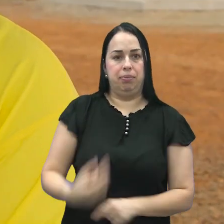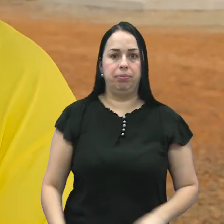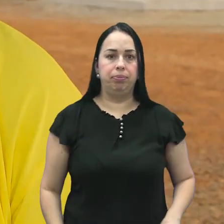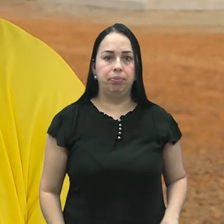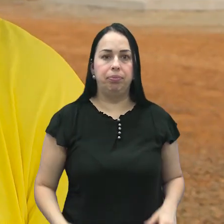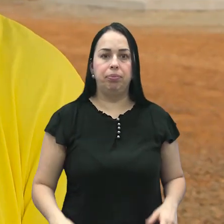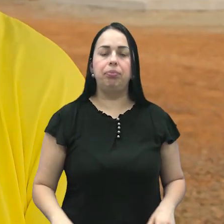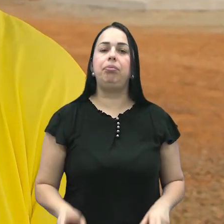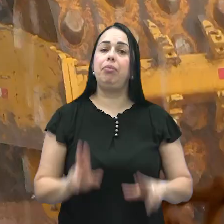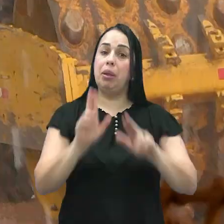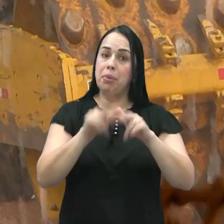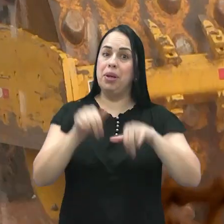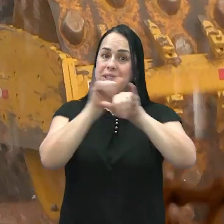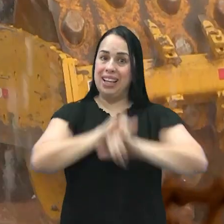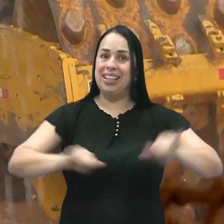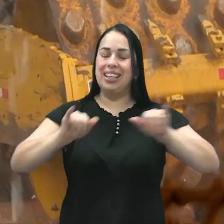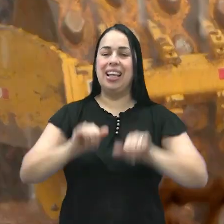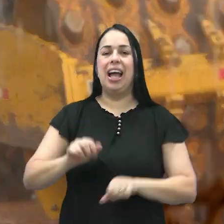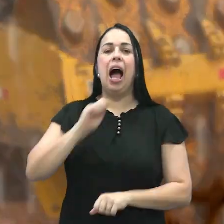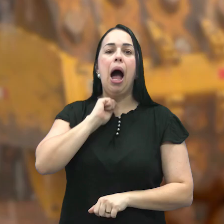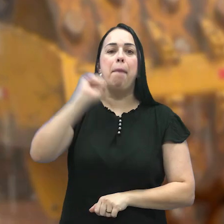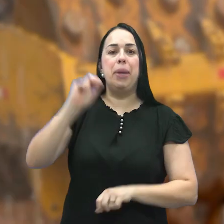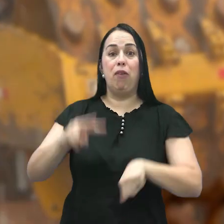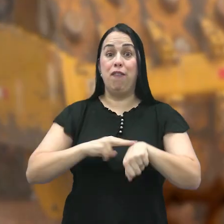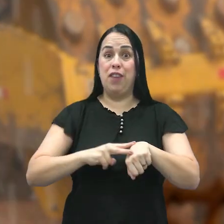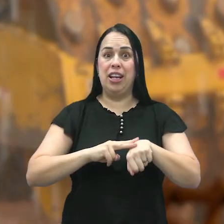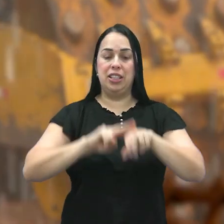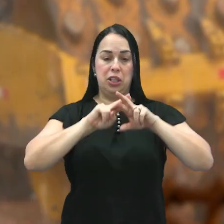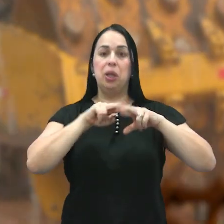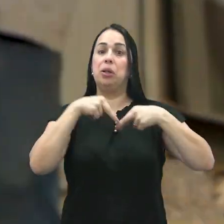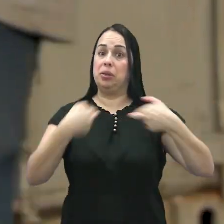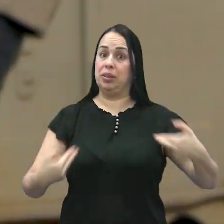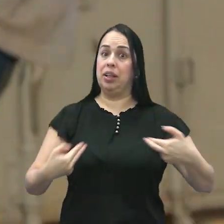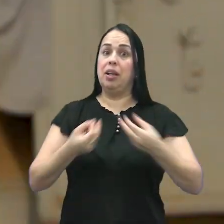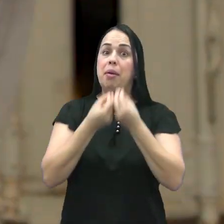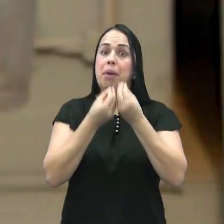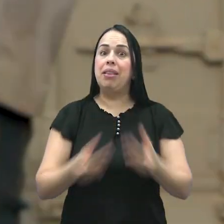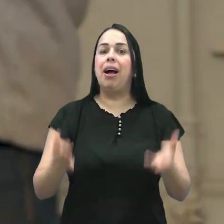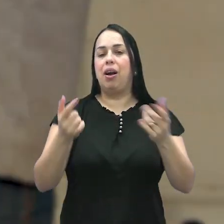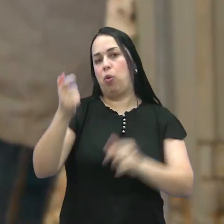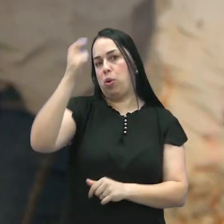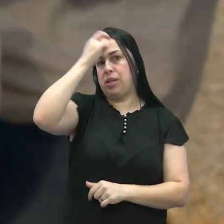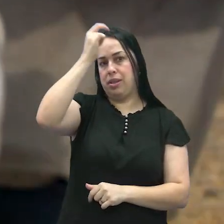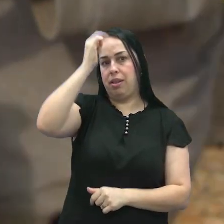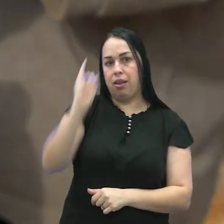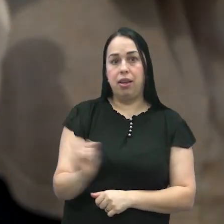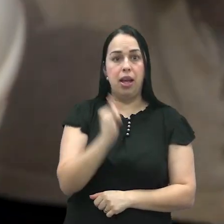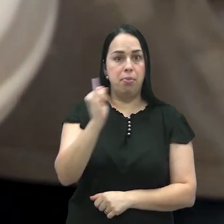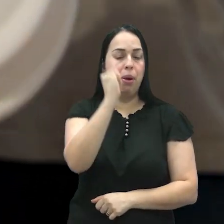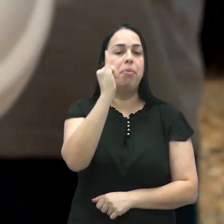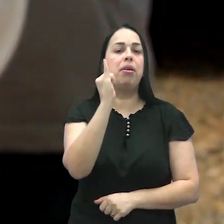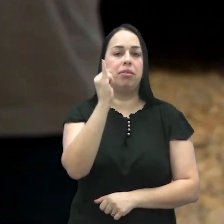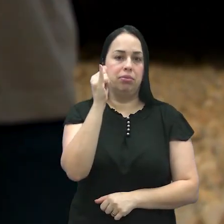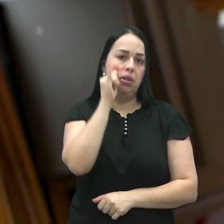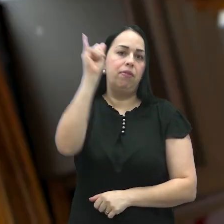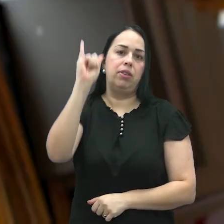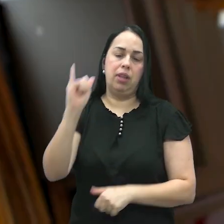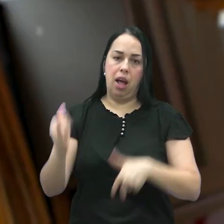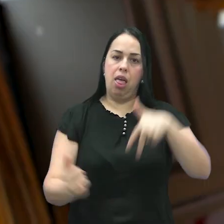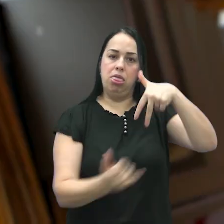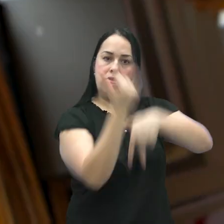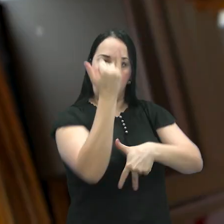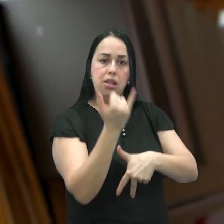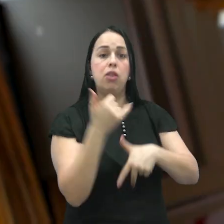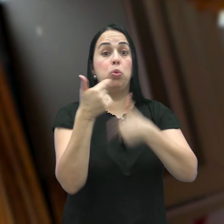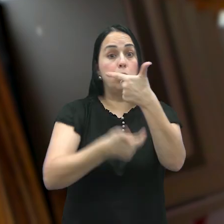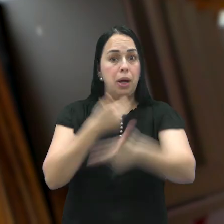preservar essa questão da segurança. A campanha Abril Verde é dedicada à discussão e conscientização sobre a importância da